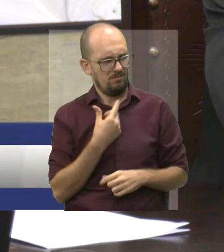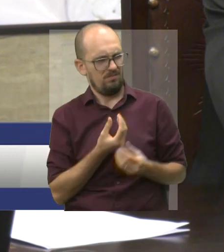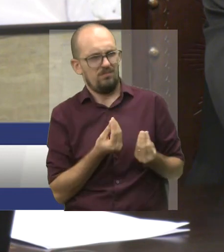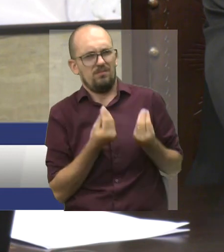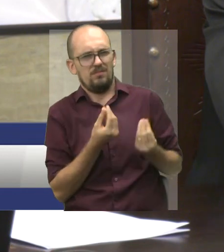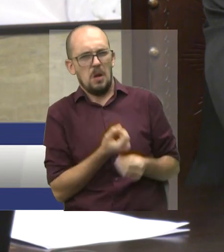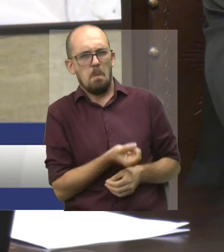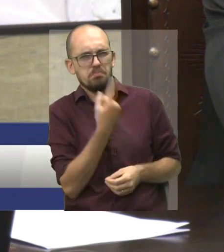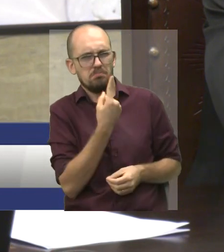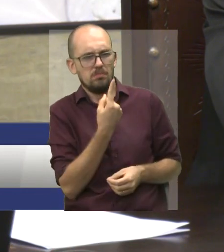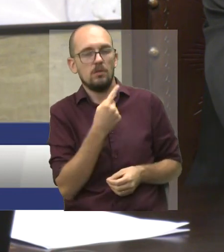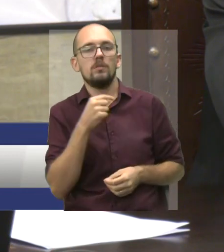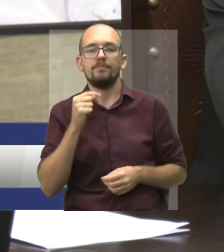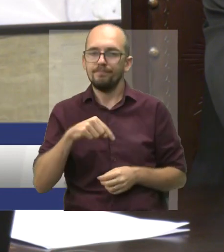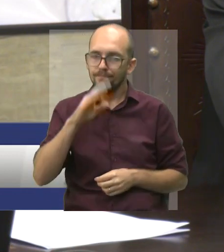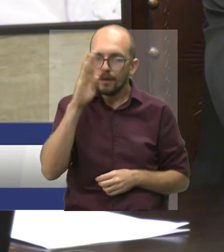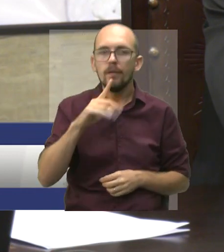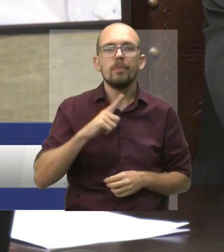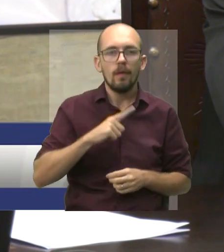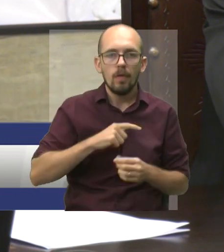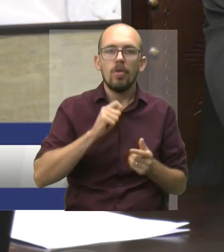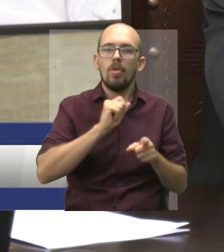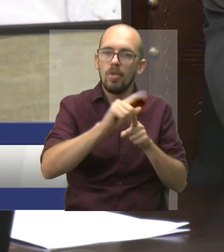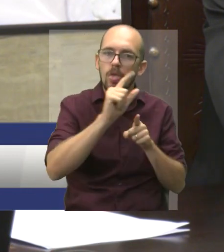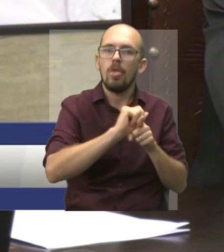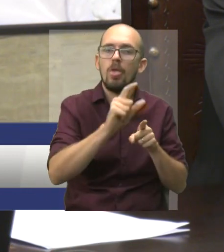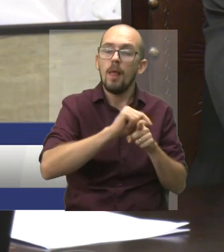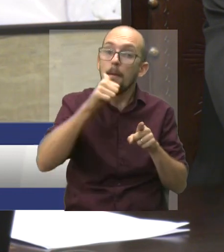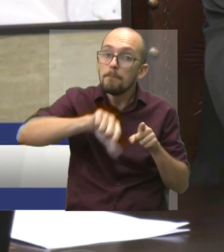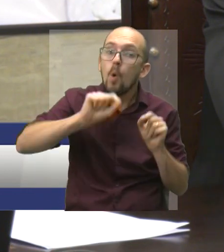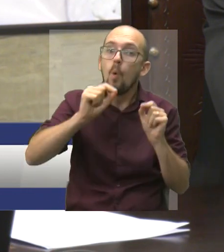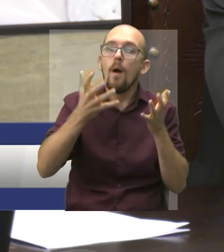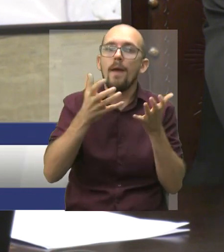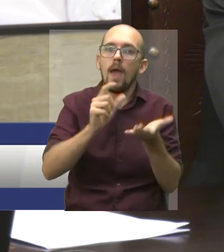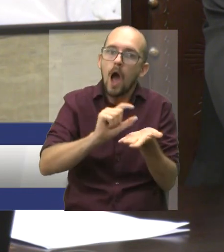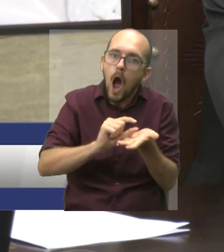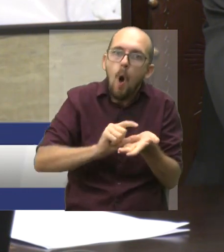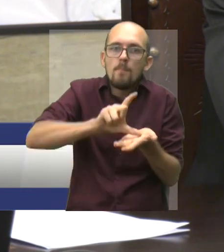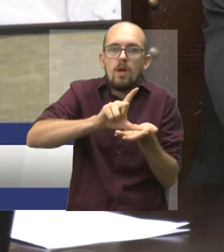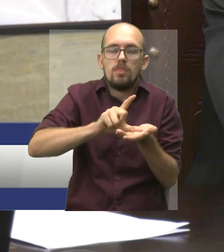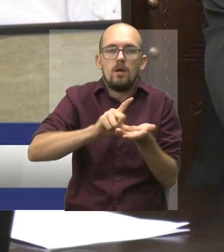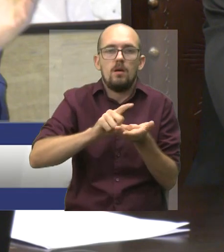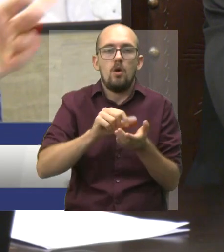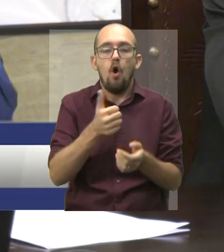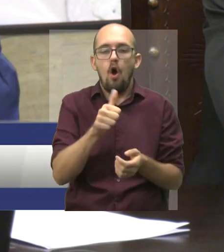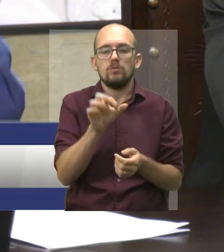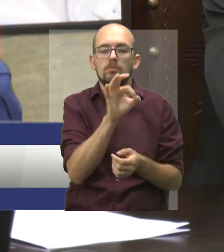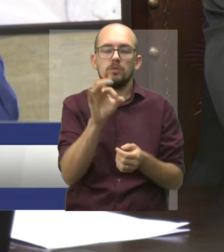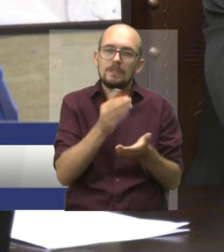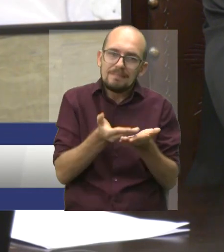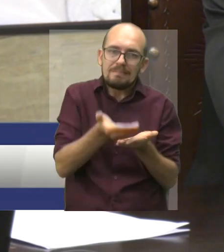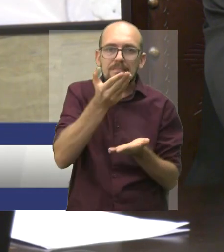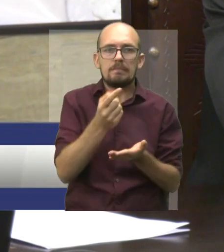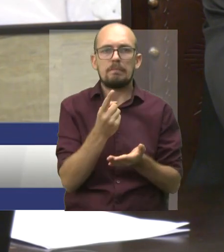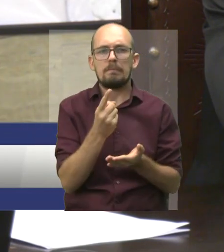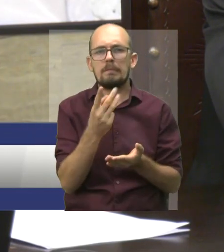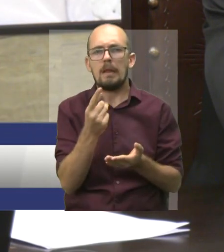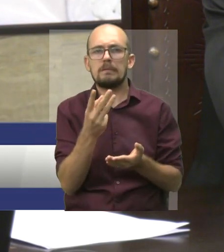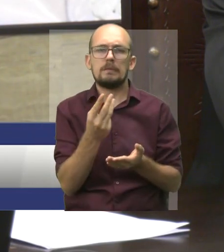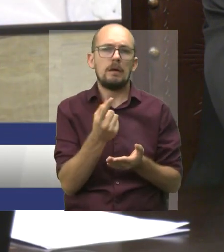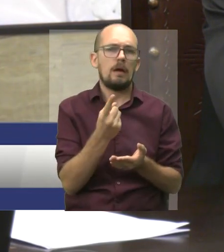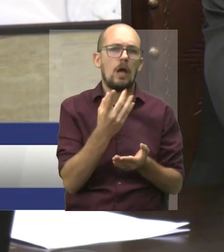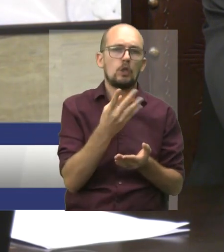existe. No Brasil existe. E pior que isso, estão querendo aumentar ainda essa alíquota de 11%, subir para 13%, 14%, sei lá quantos por